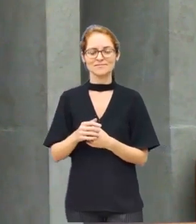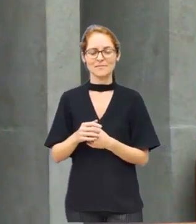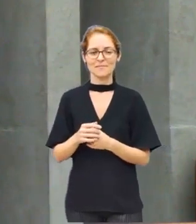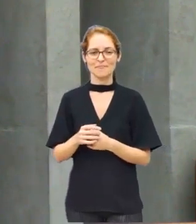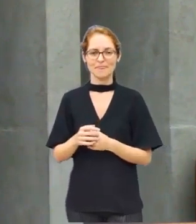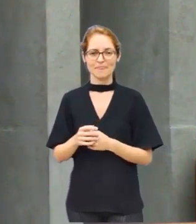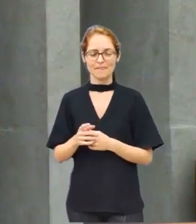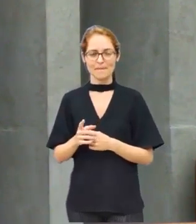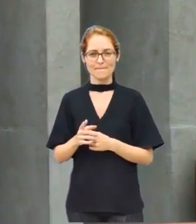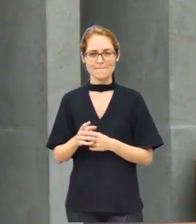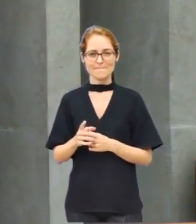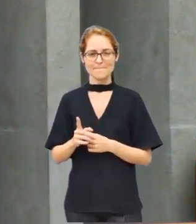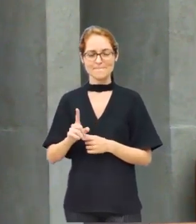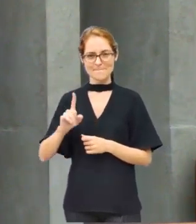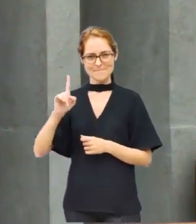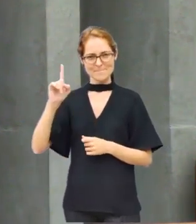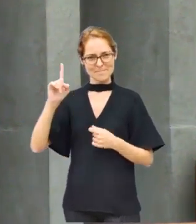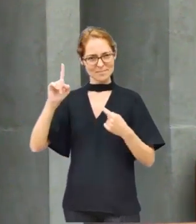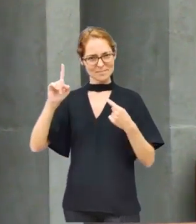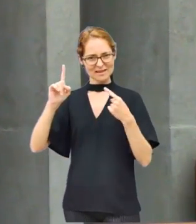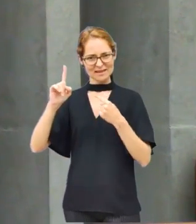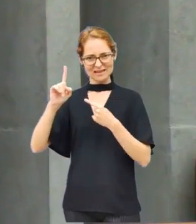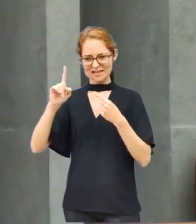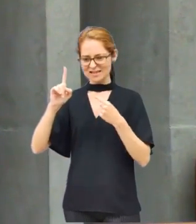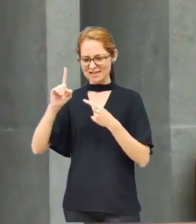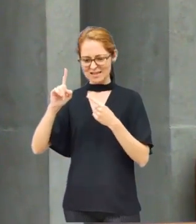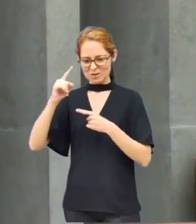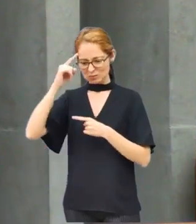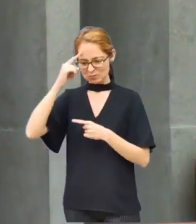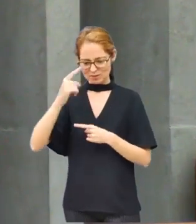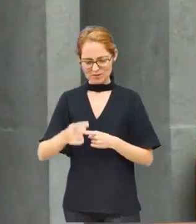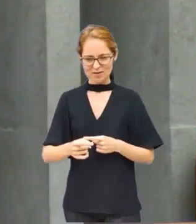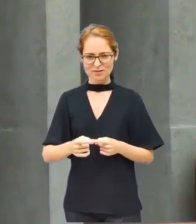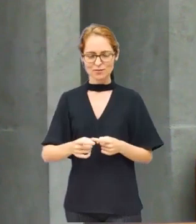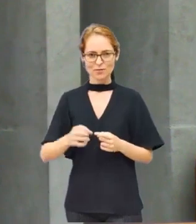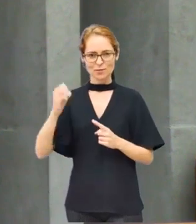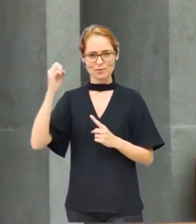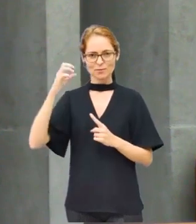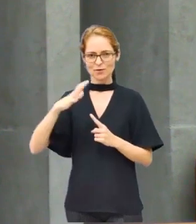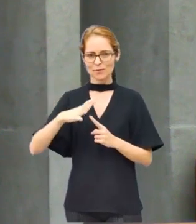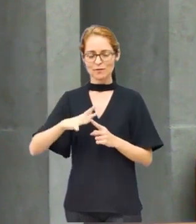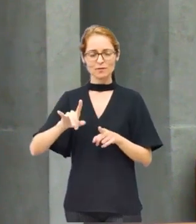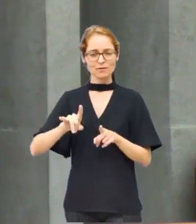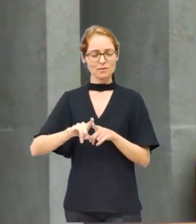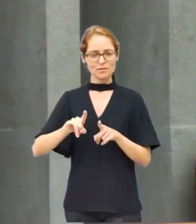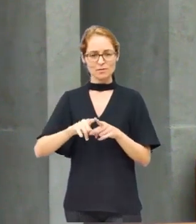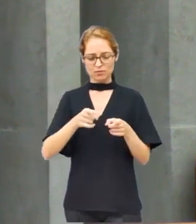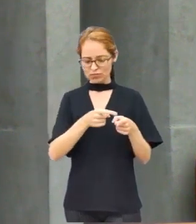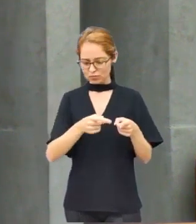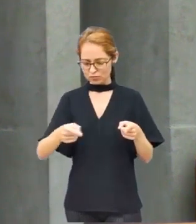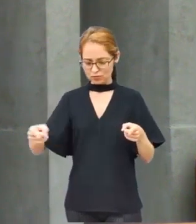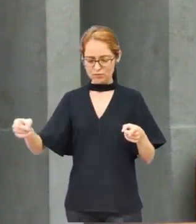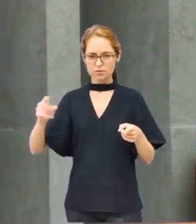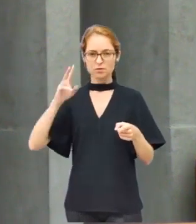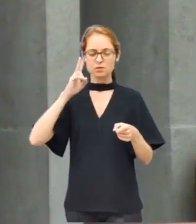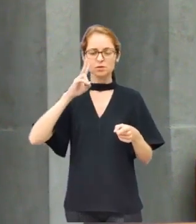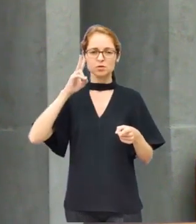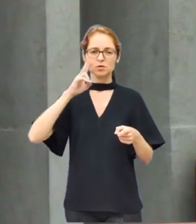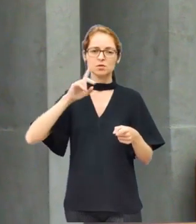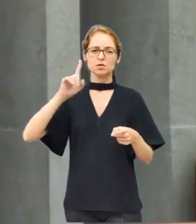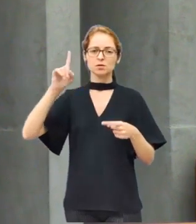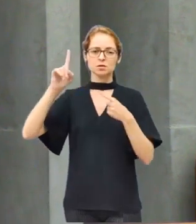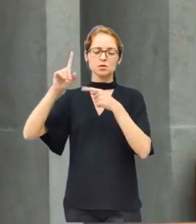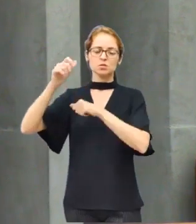rebeldia desse profeta, agora Ele conduzindo toda a história, inclusive soberano